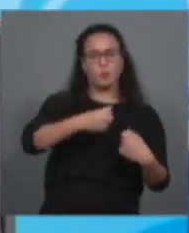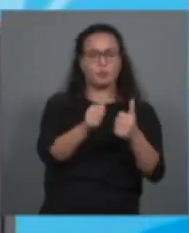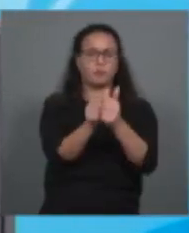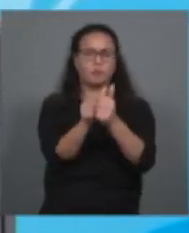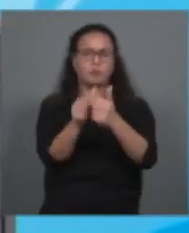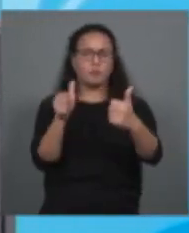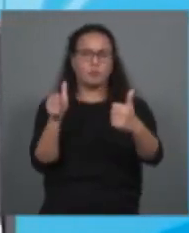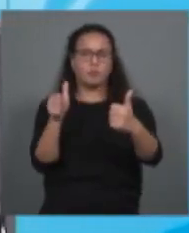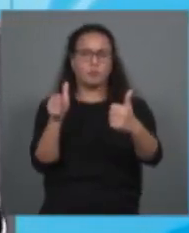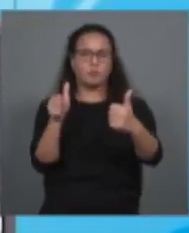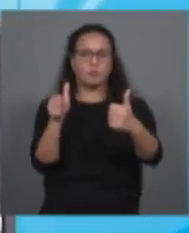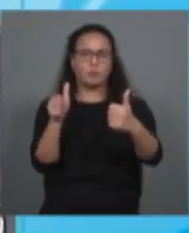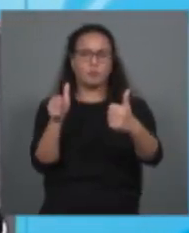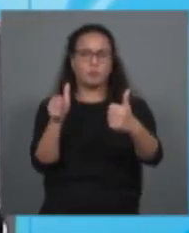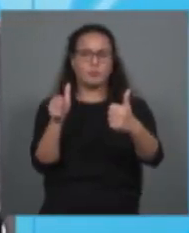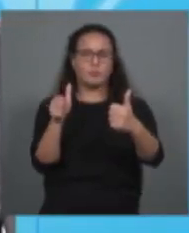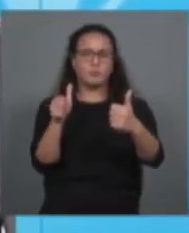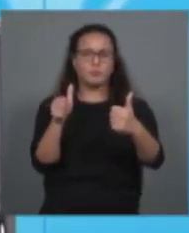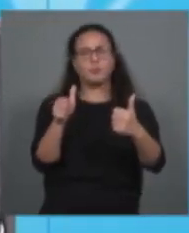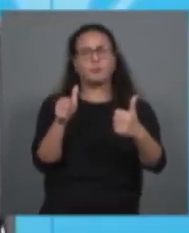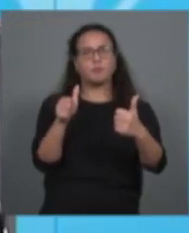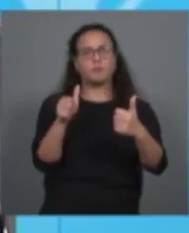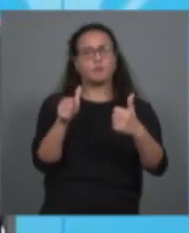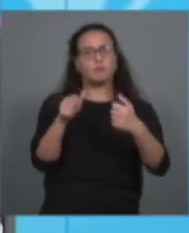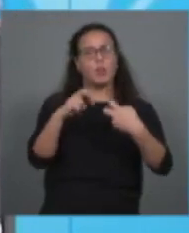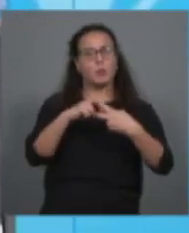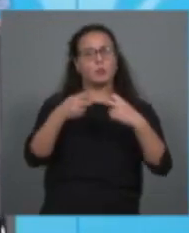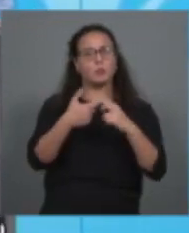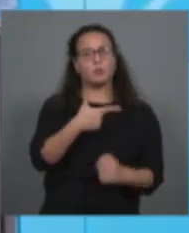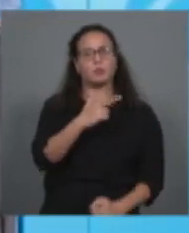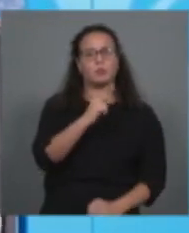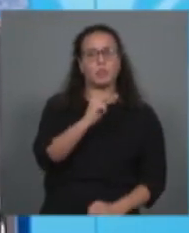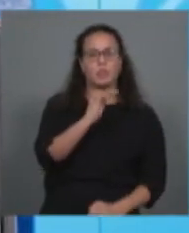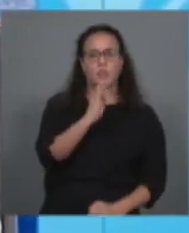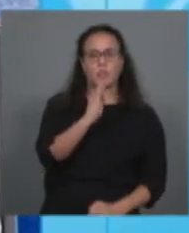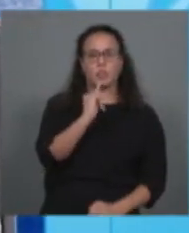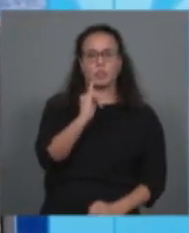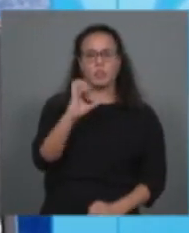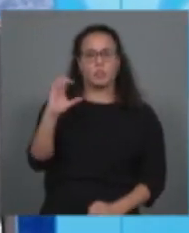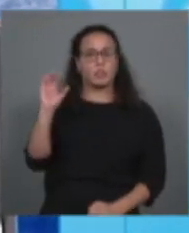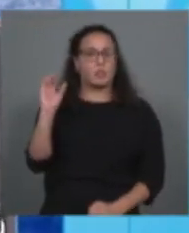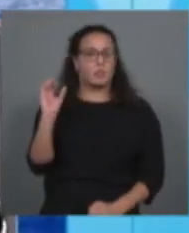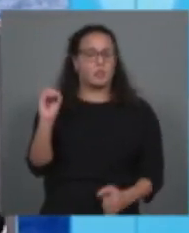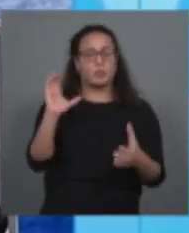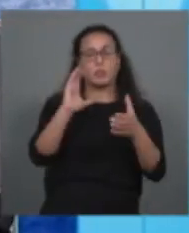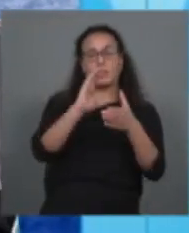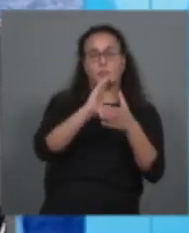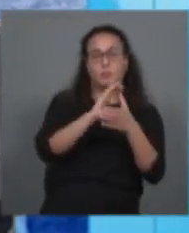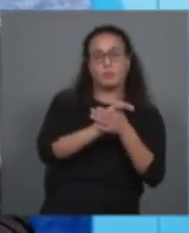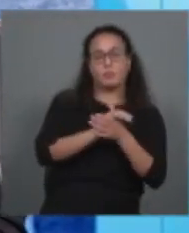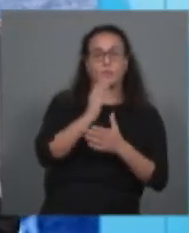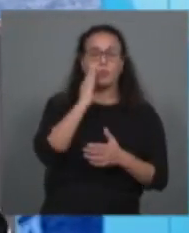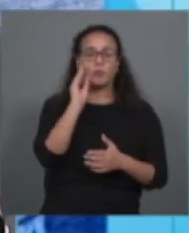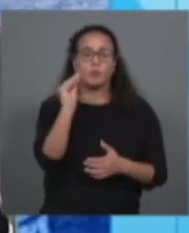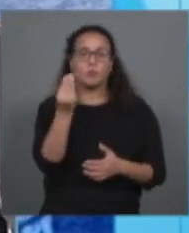e europeia. Questões como o tráfico, como a escravatura, o casamento de meninas, o casamento